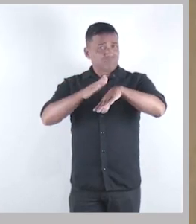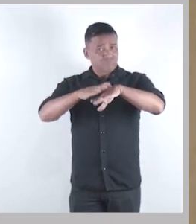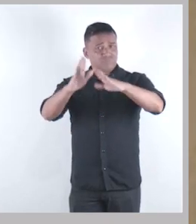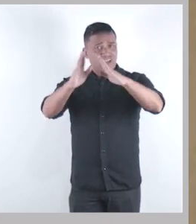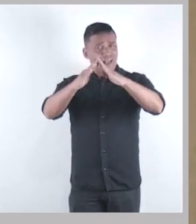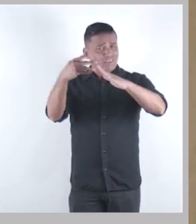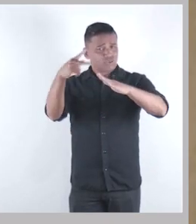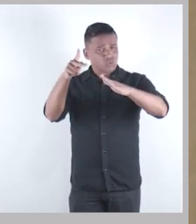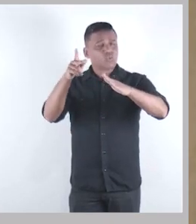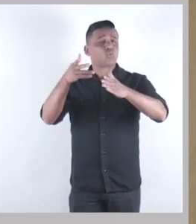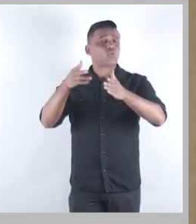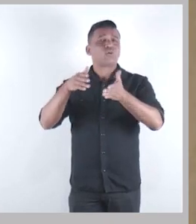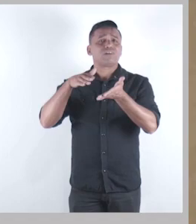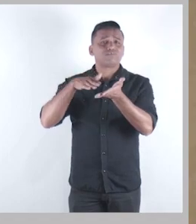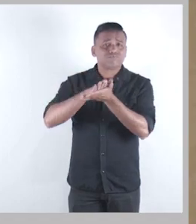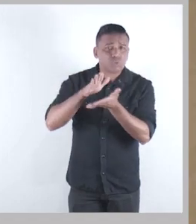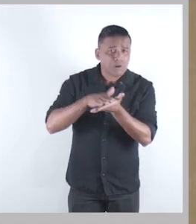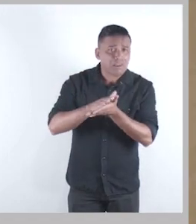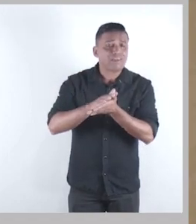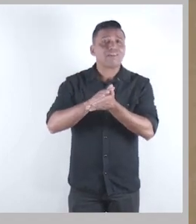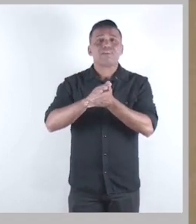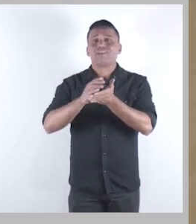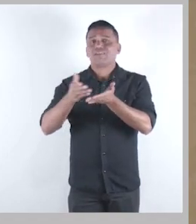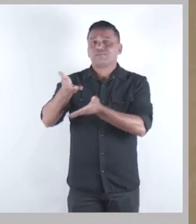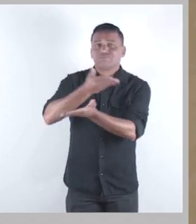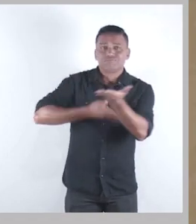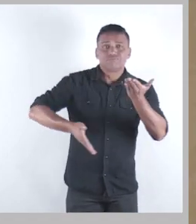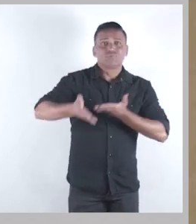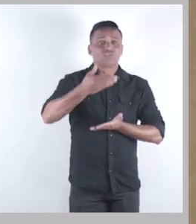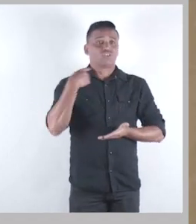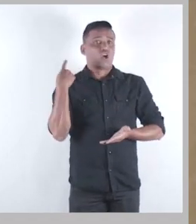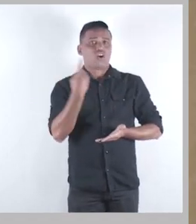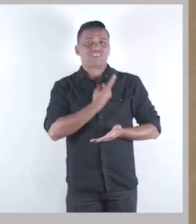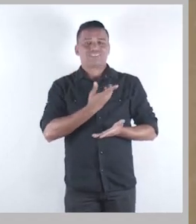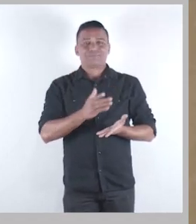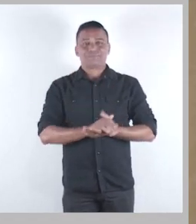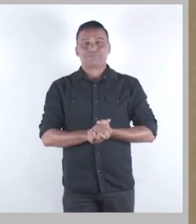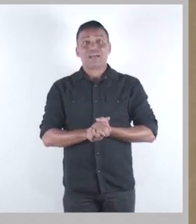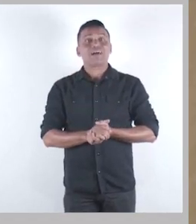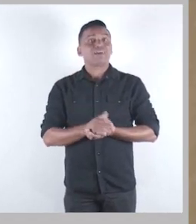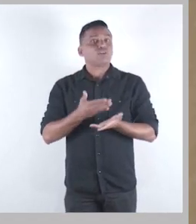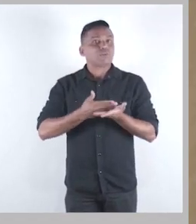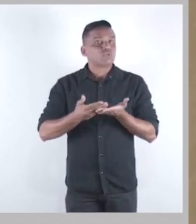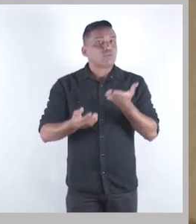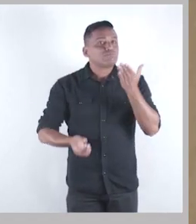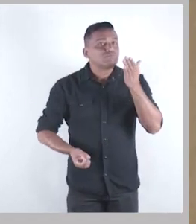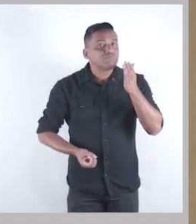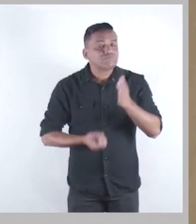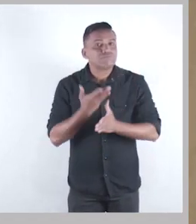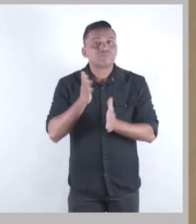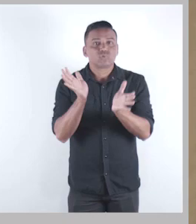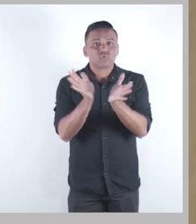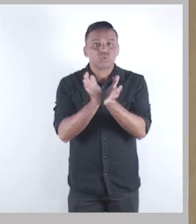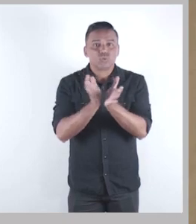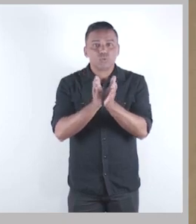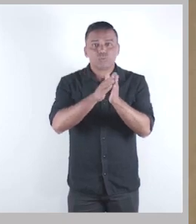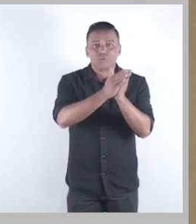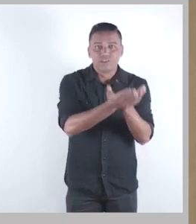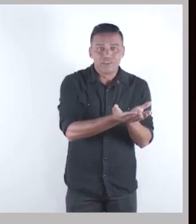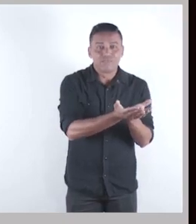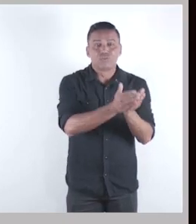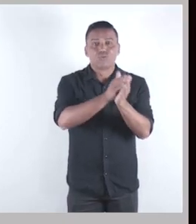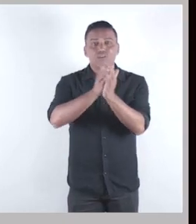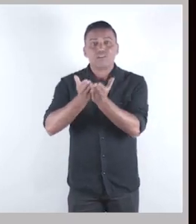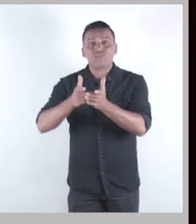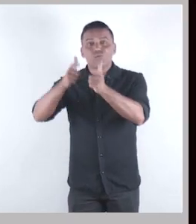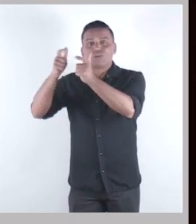seu Clube do Livro e interage conosco. Olha, foi assim que começaram a aparecer clubes do livro em diversas